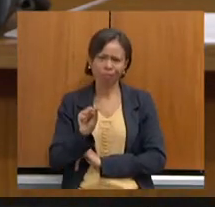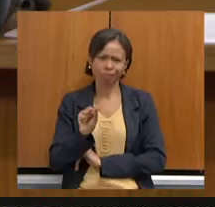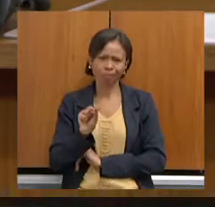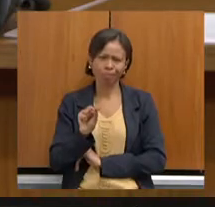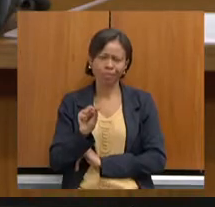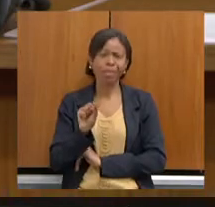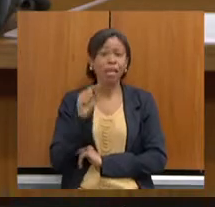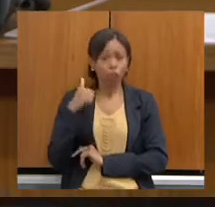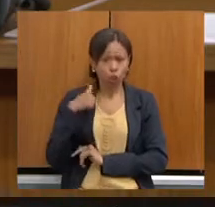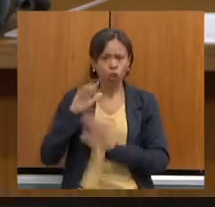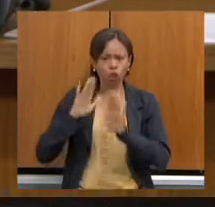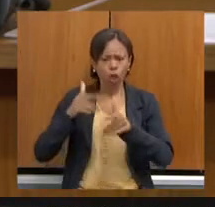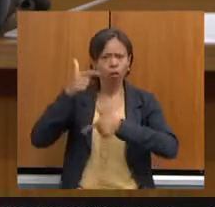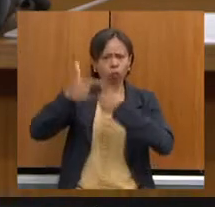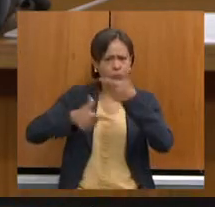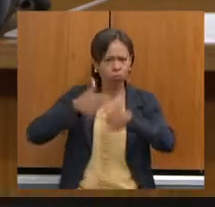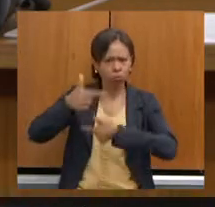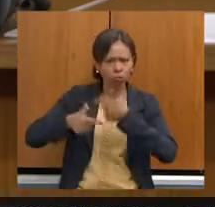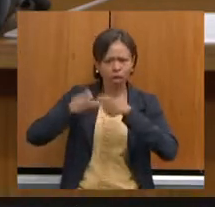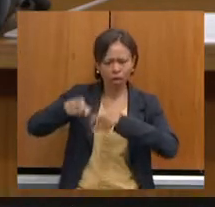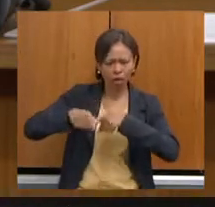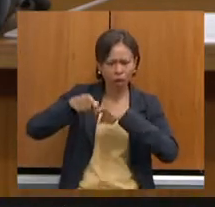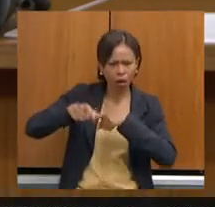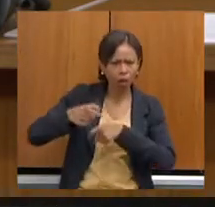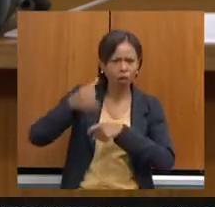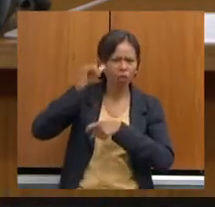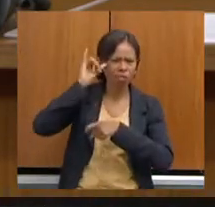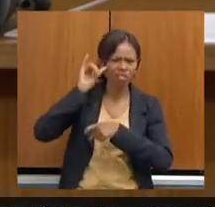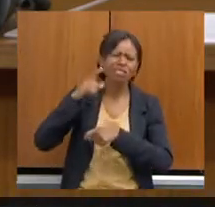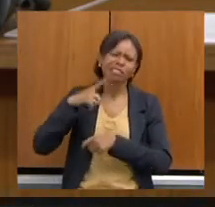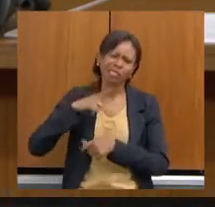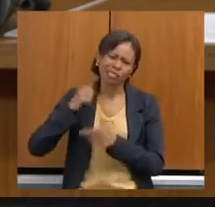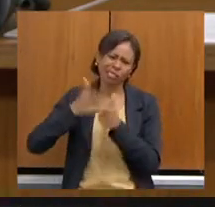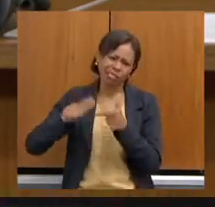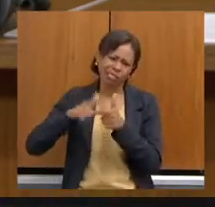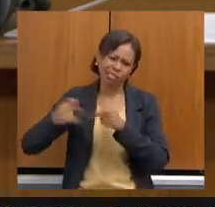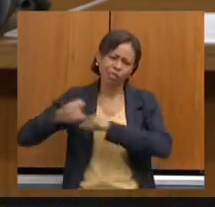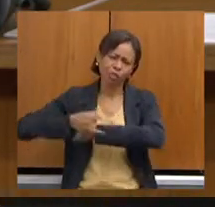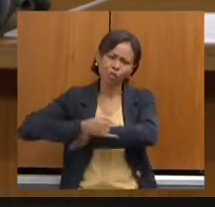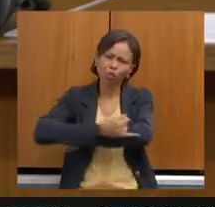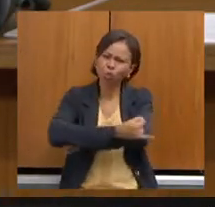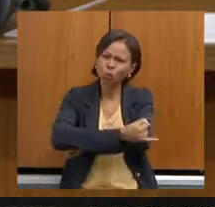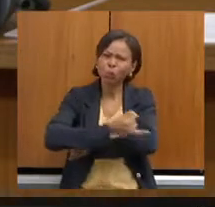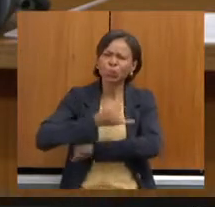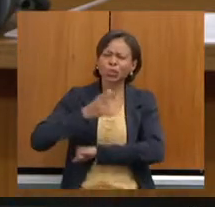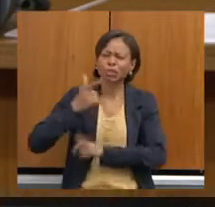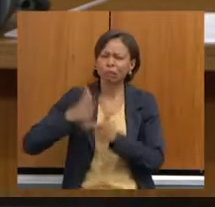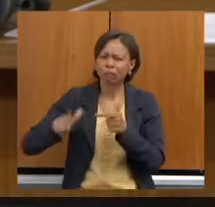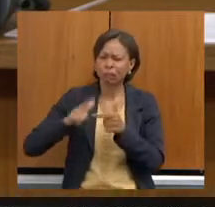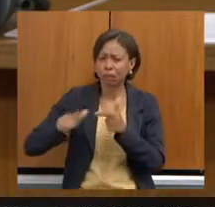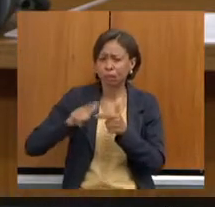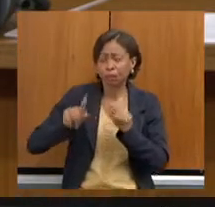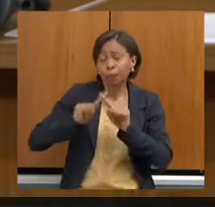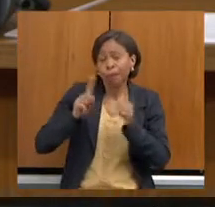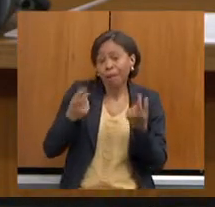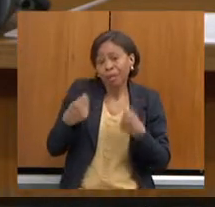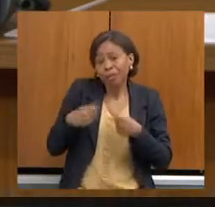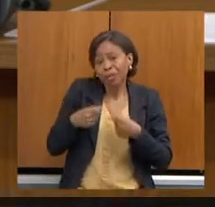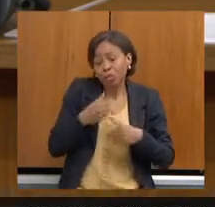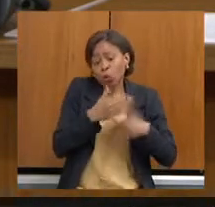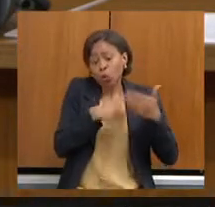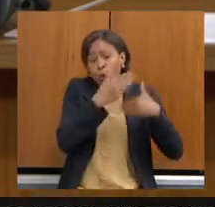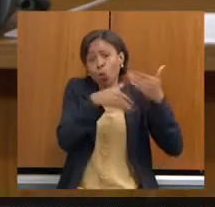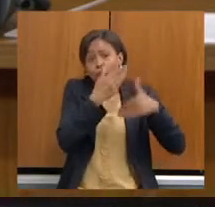estamos trabalhando lá com relação fundiária nós temos problemas de infraestrutura mas nós precisamos avançar Nas questões ambientais